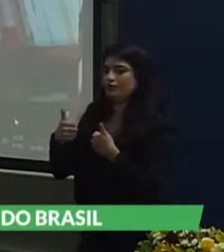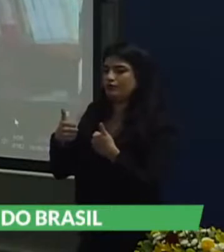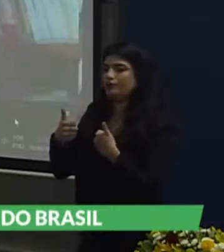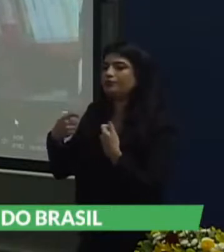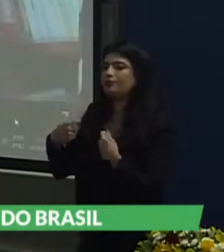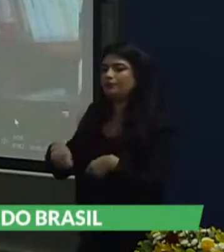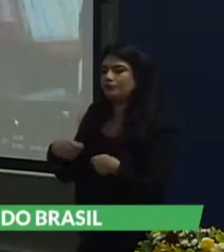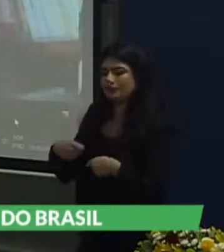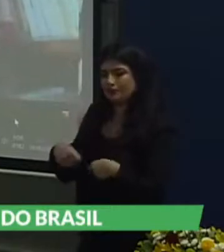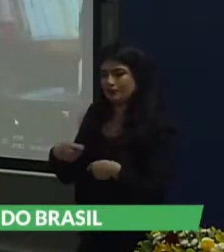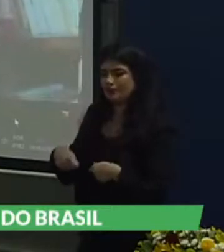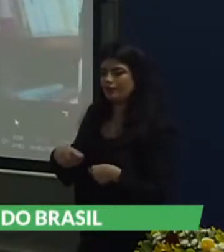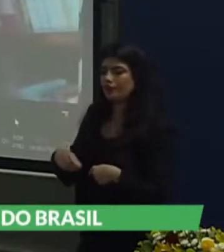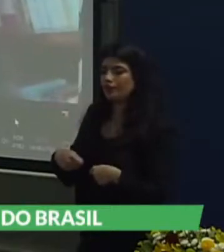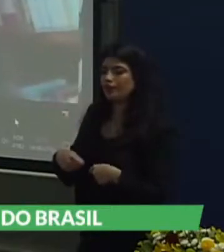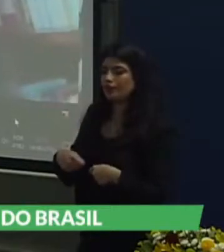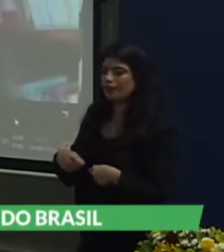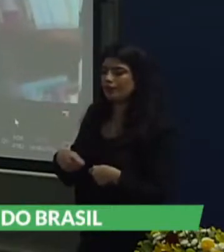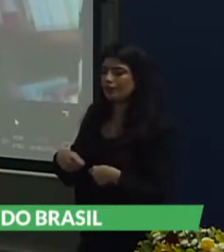precisa ser